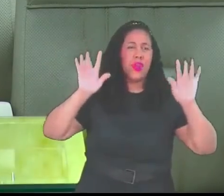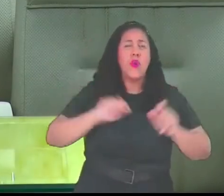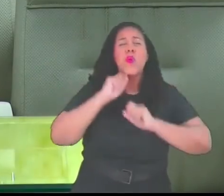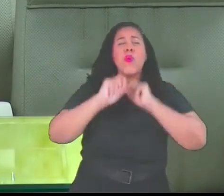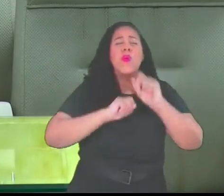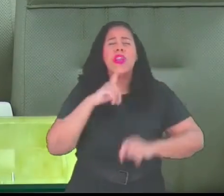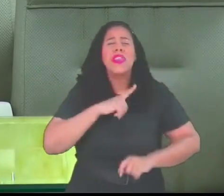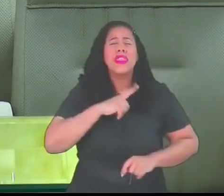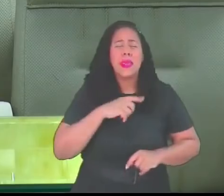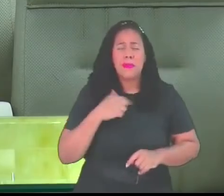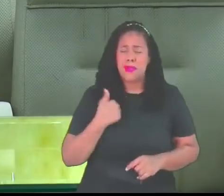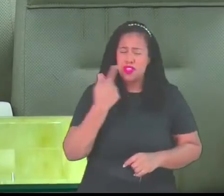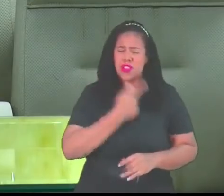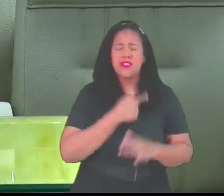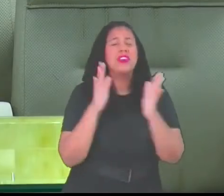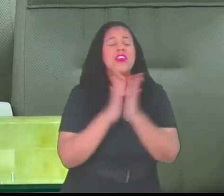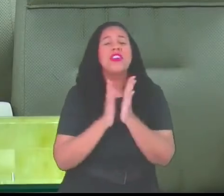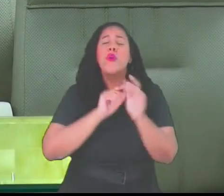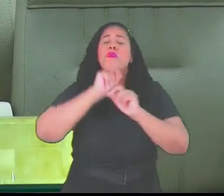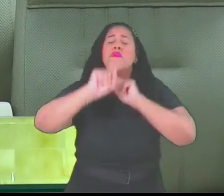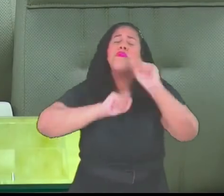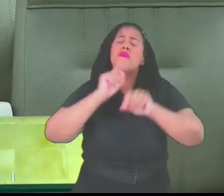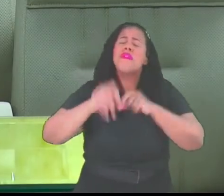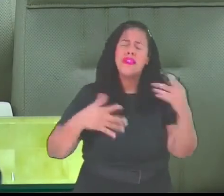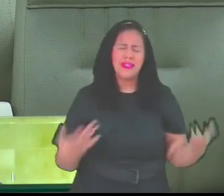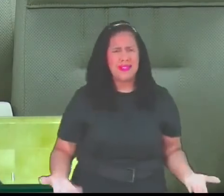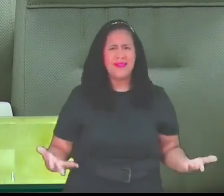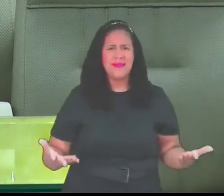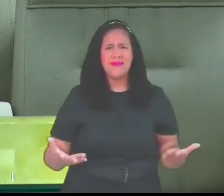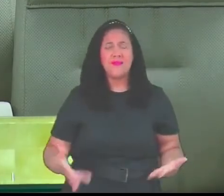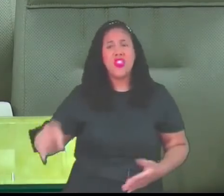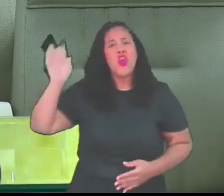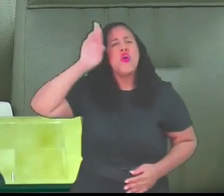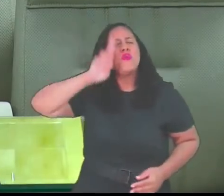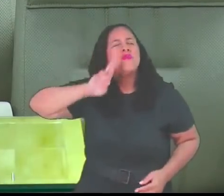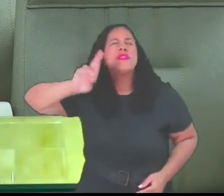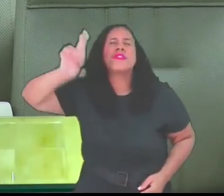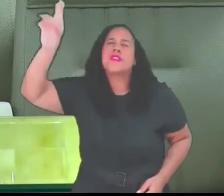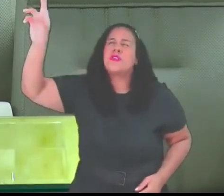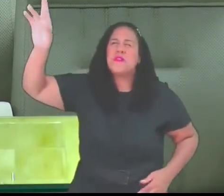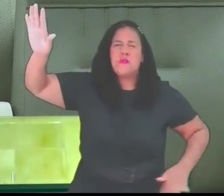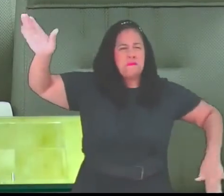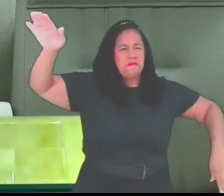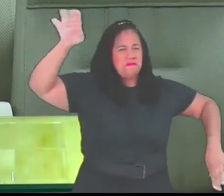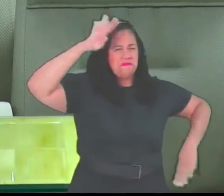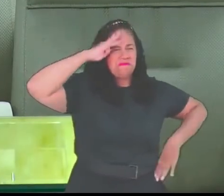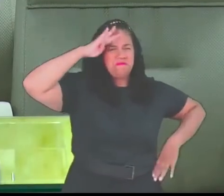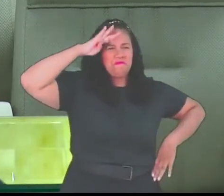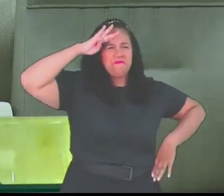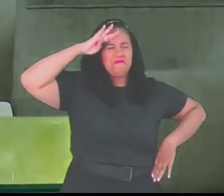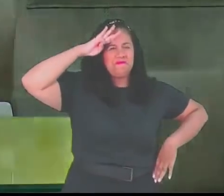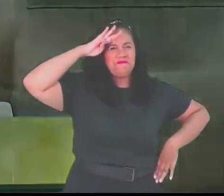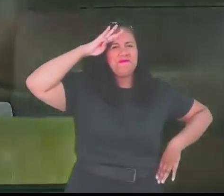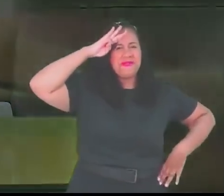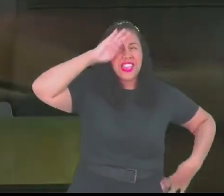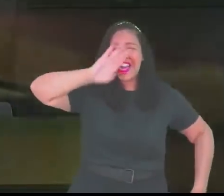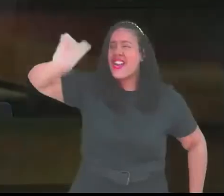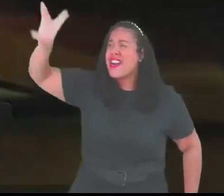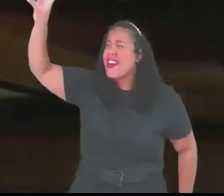que tem para vir nas nossas orações? O Senhor dos Exércitos